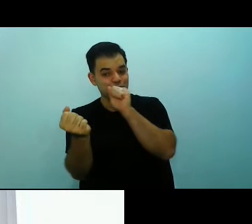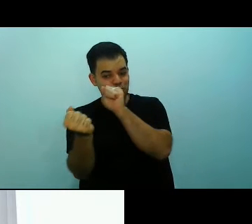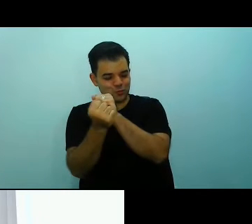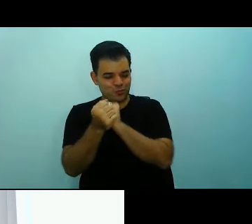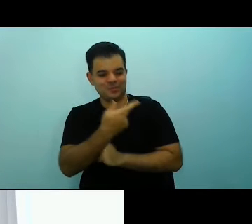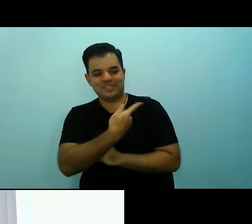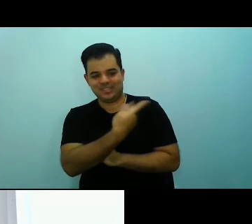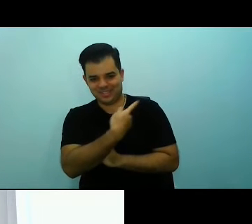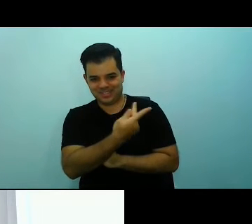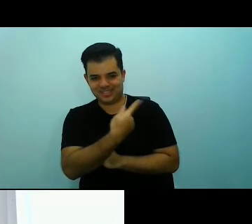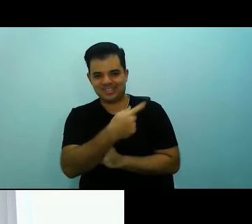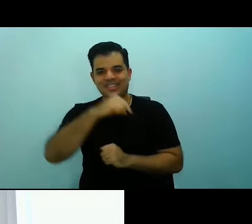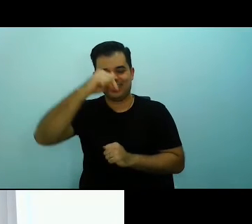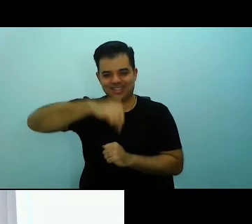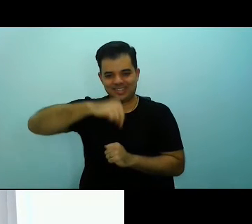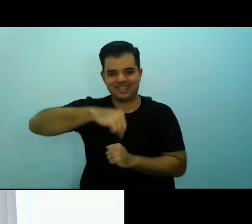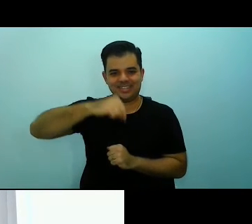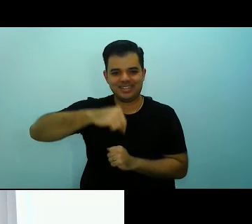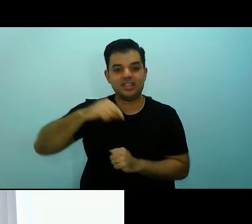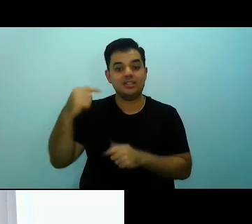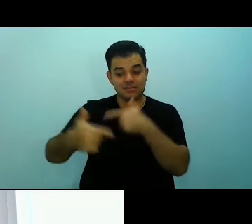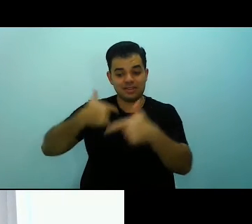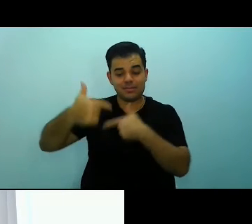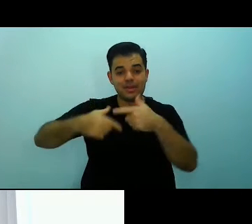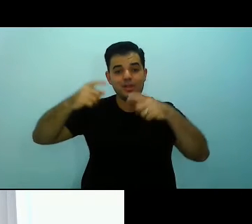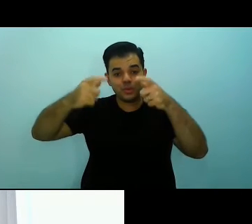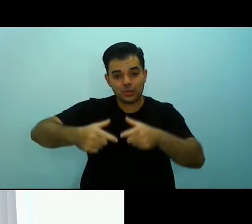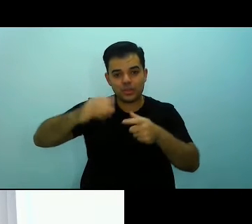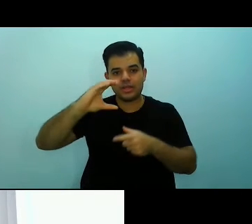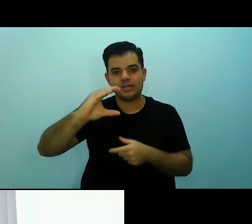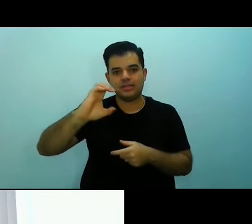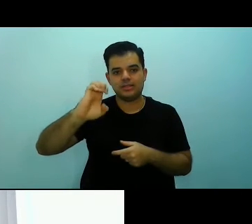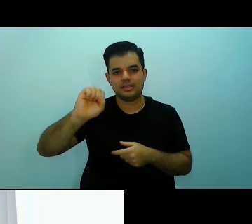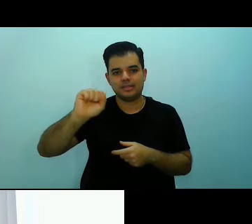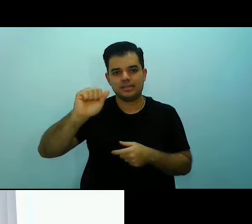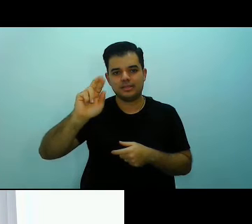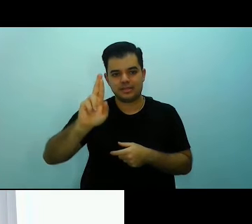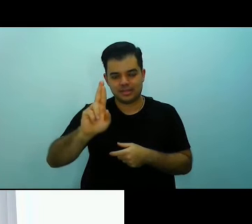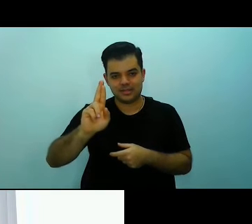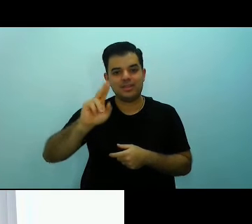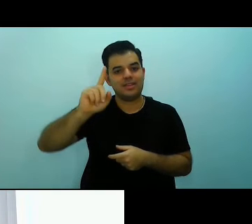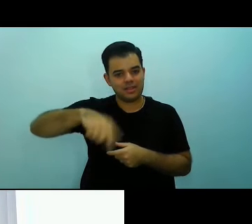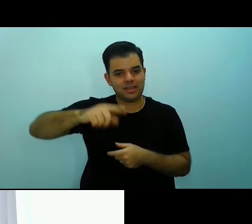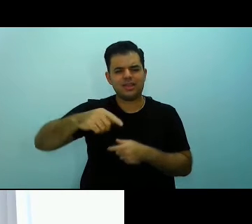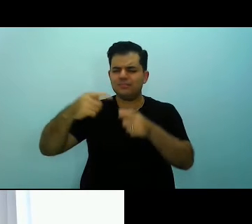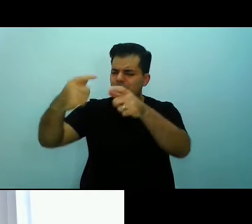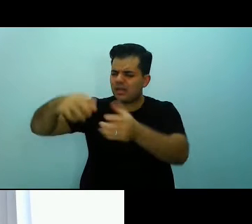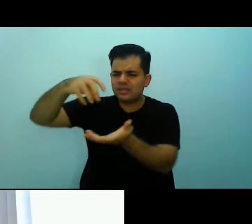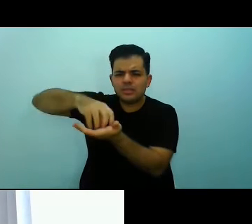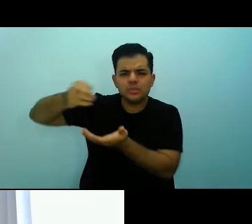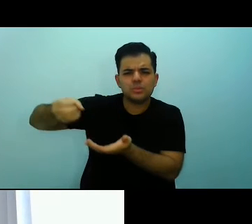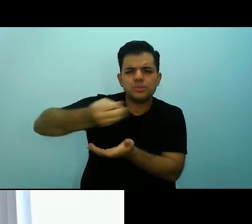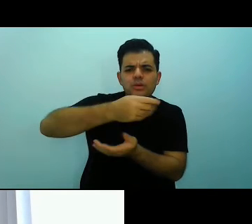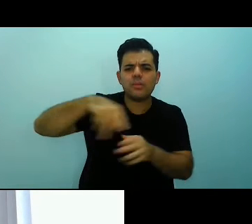atualmente. E a gente trabalha no César, né? Que é um centro de inovação que está em várias regiões já do